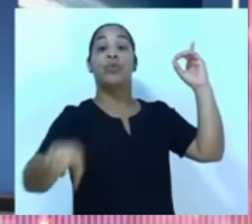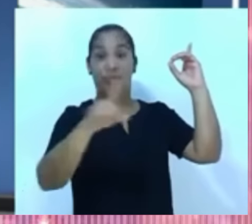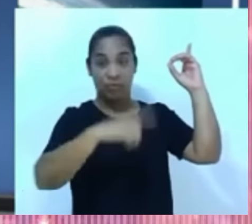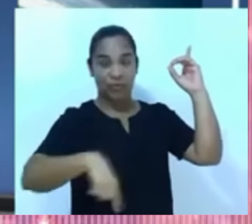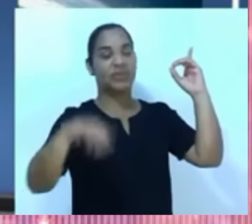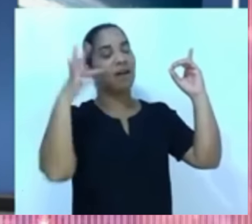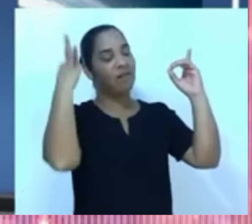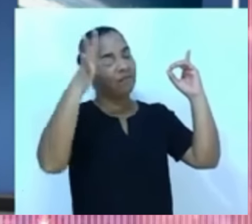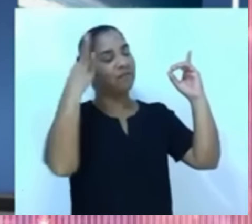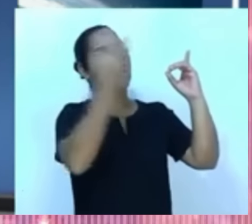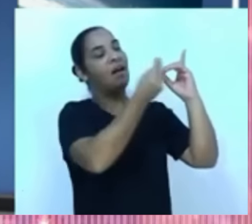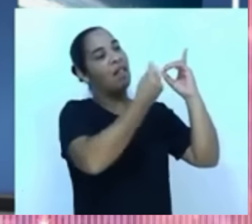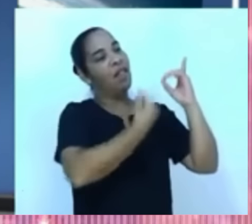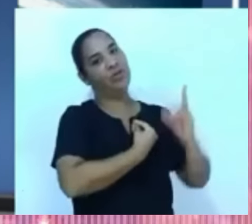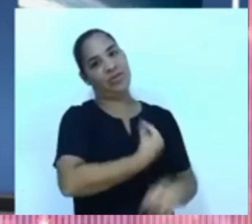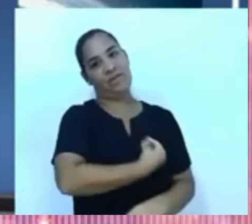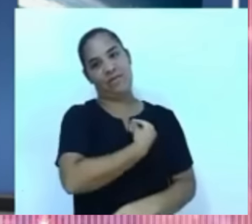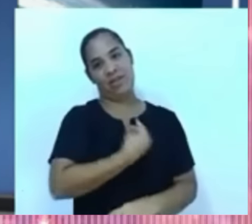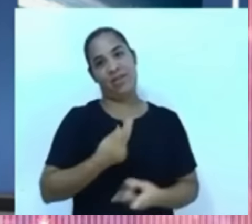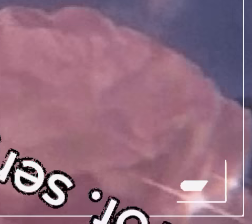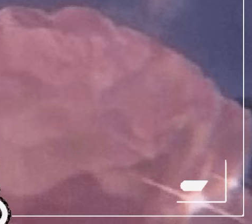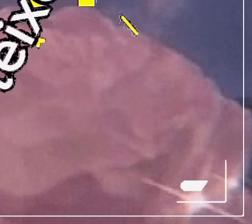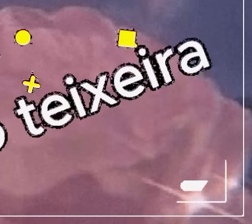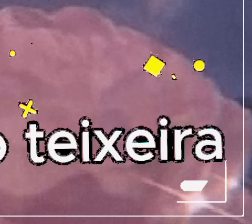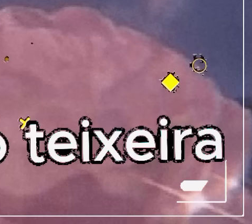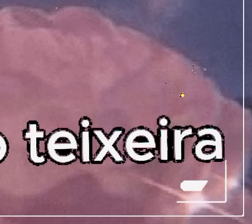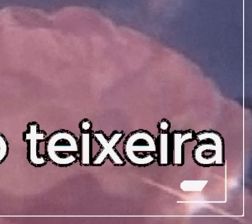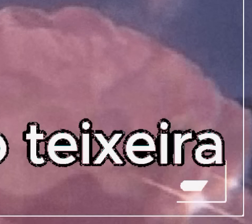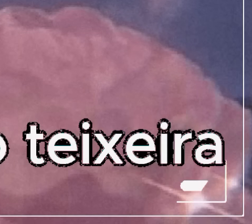eterna vamos fazer nossa pausa